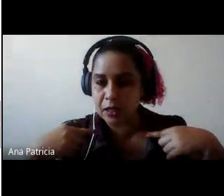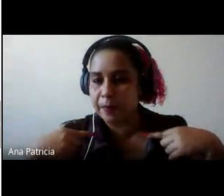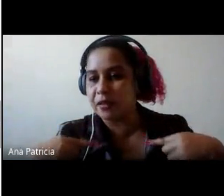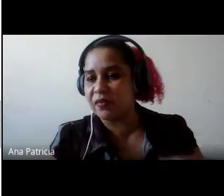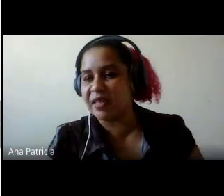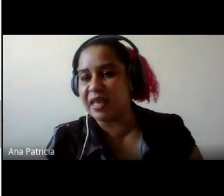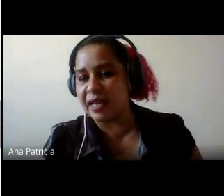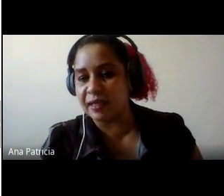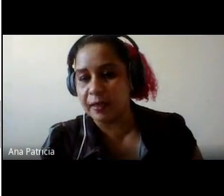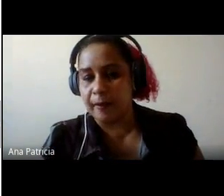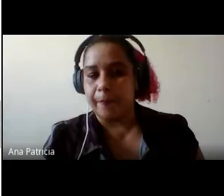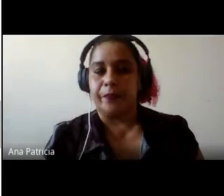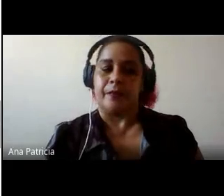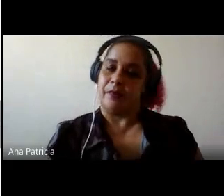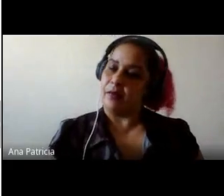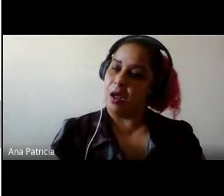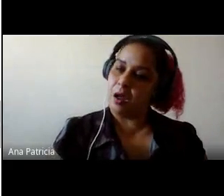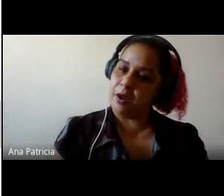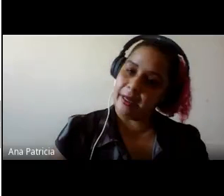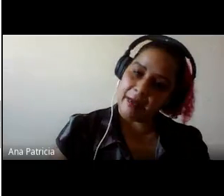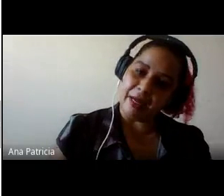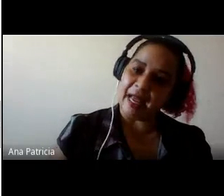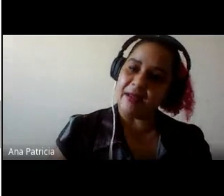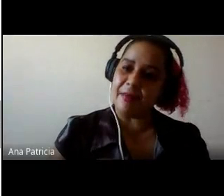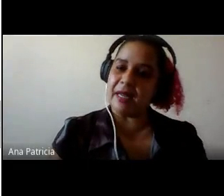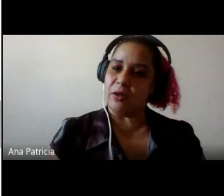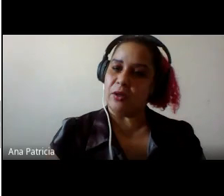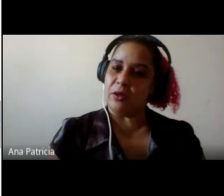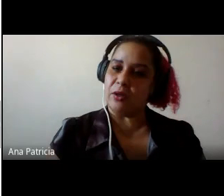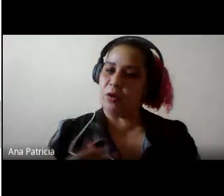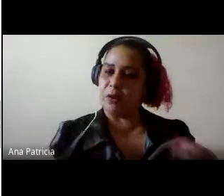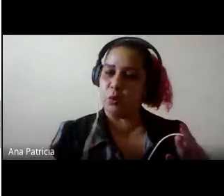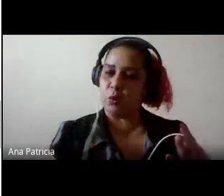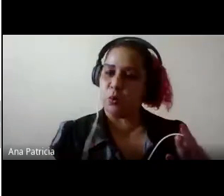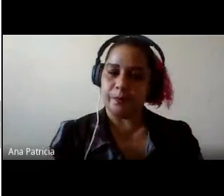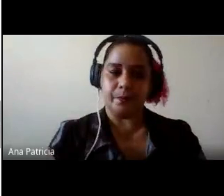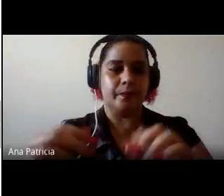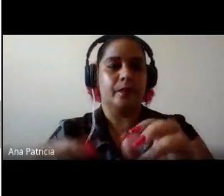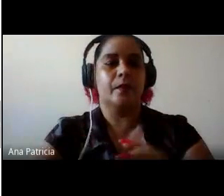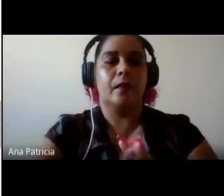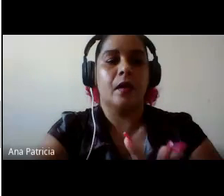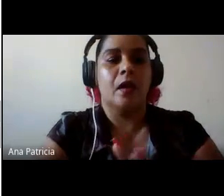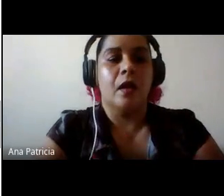muita atenção nas expressões faciais. Ok, obrigada aí, Maradona, pelo complemento.